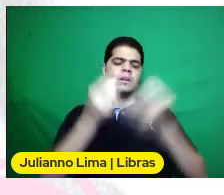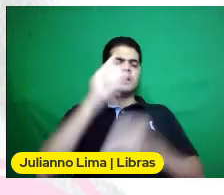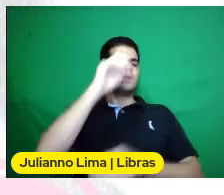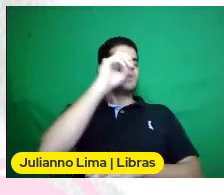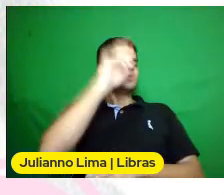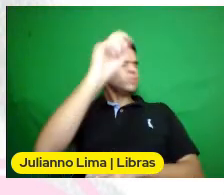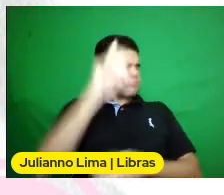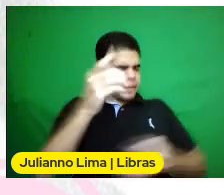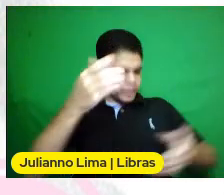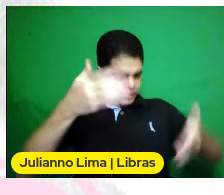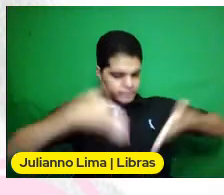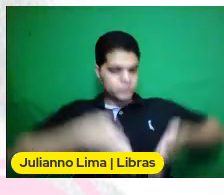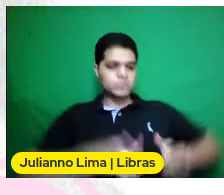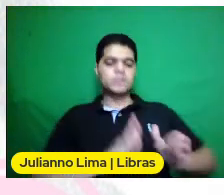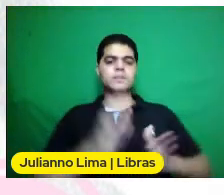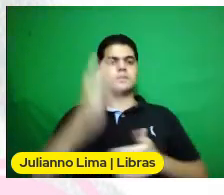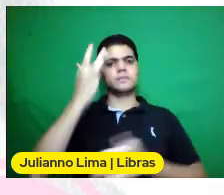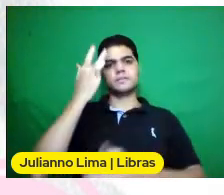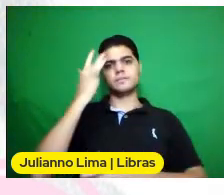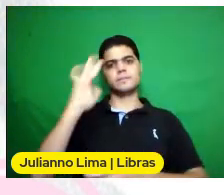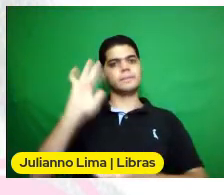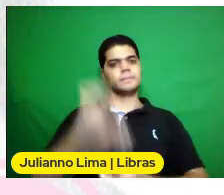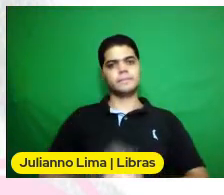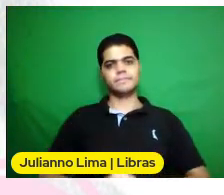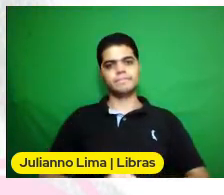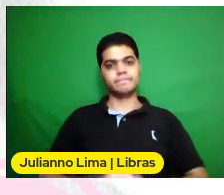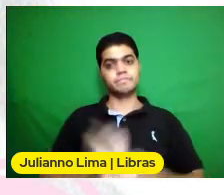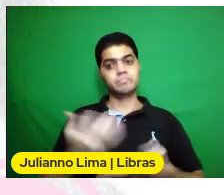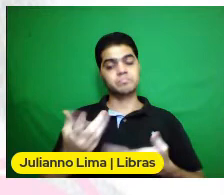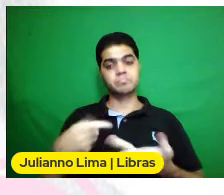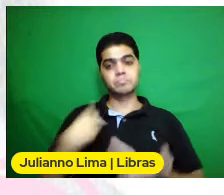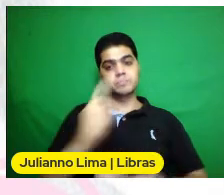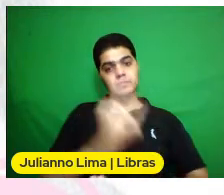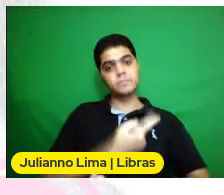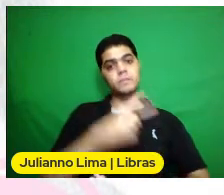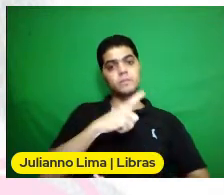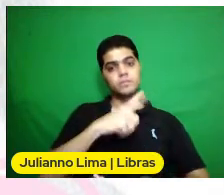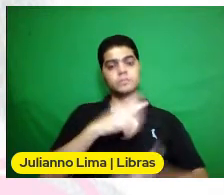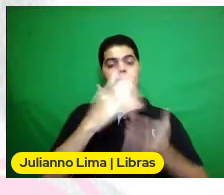quando teria sido, né? Já que a gente tinha alguns documentos